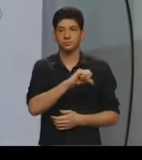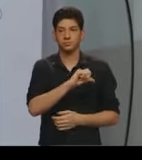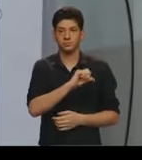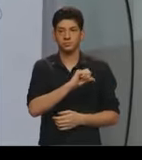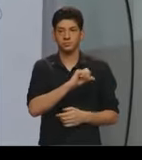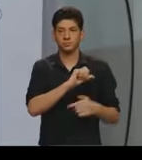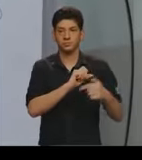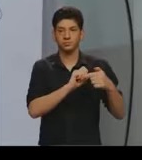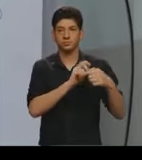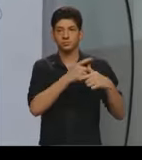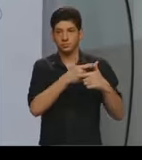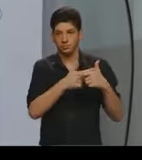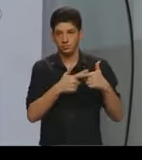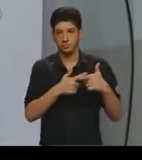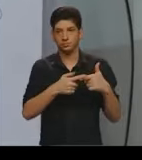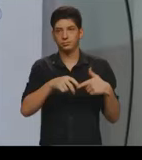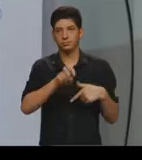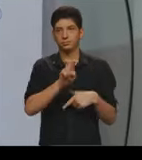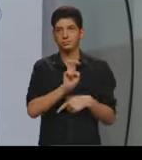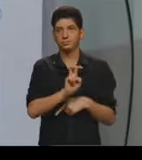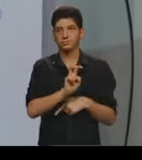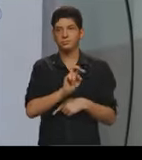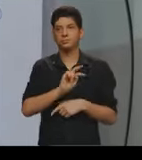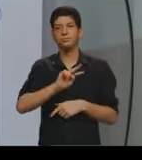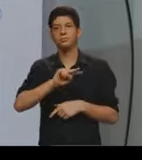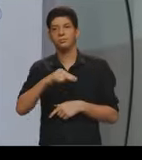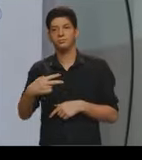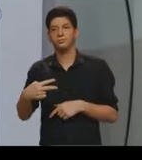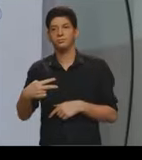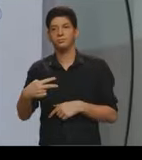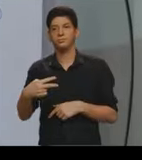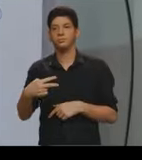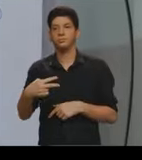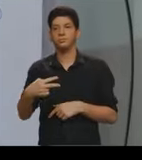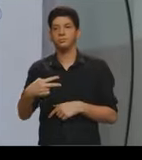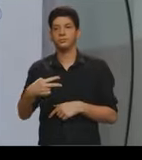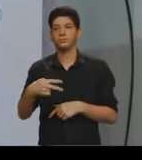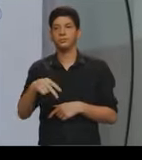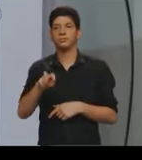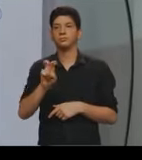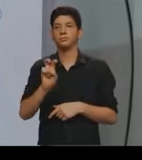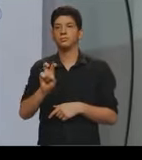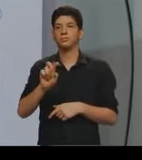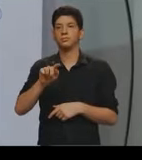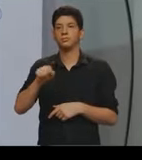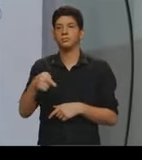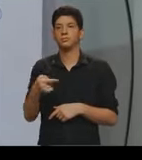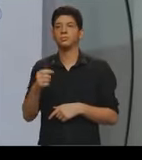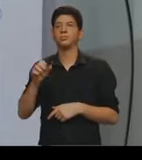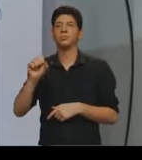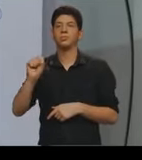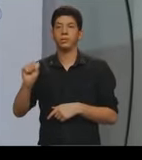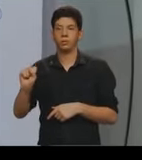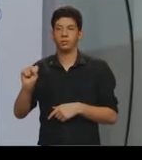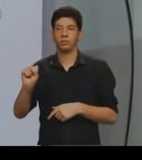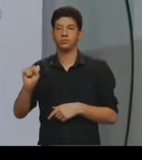Dividido por 5, que vai dar aí 5,8.